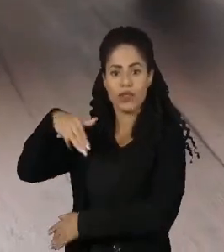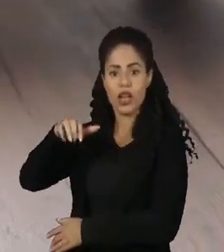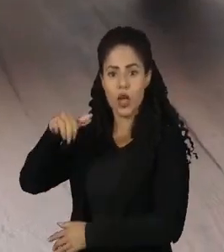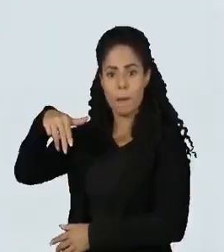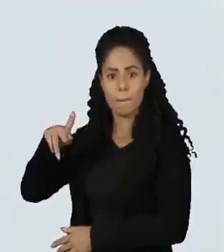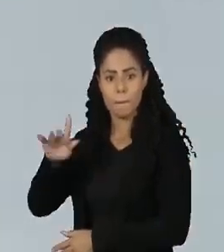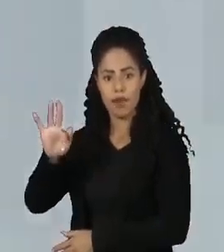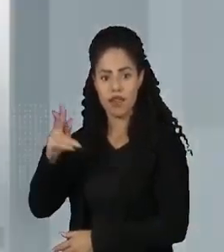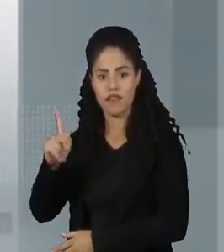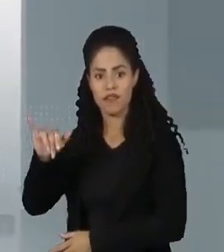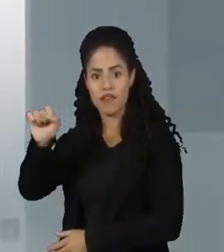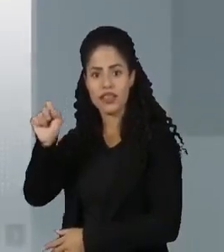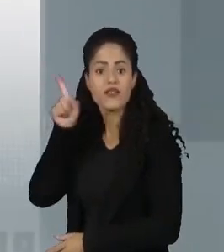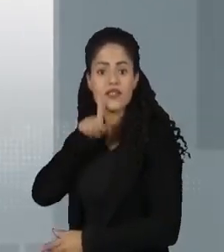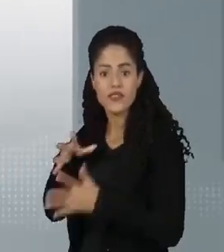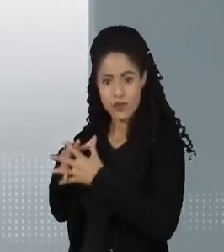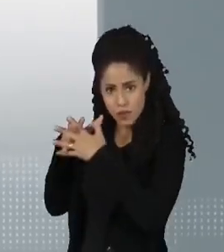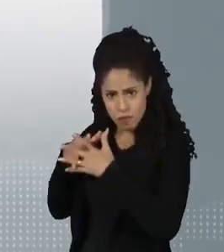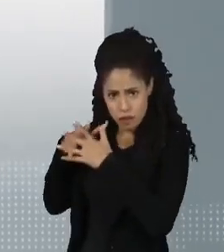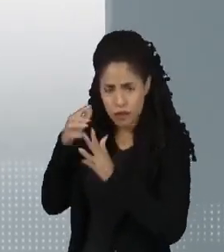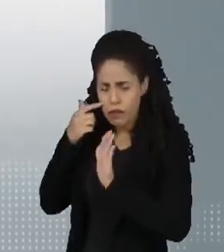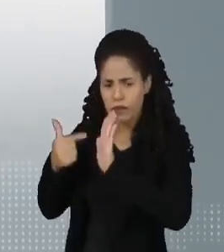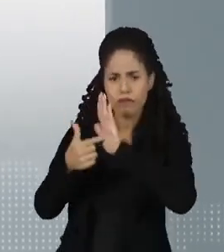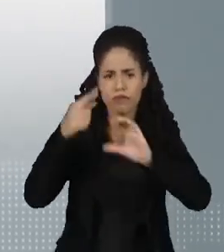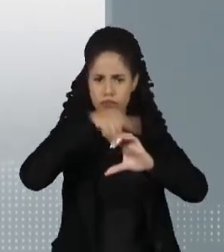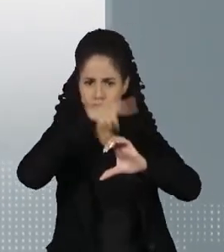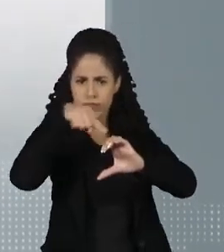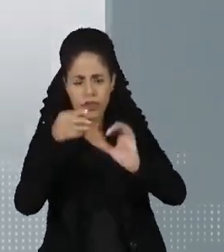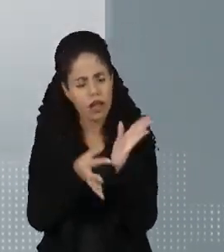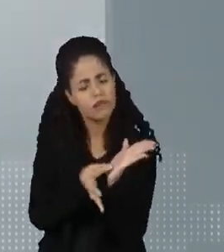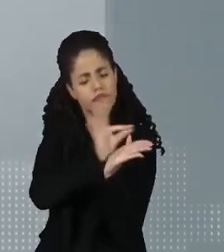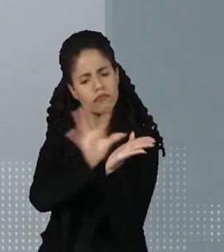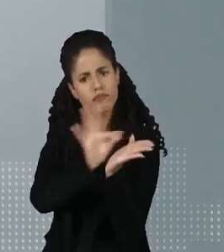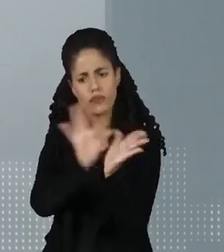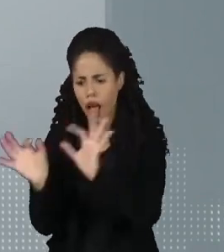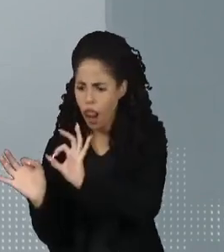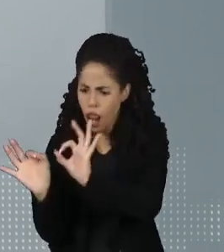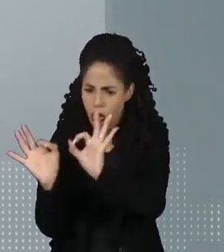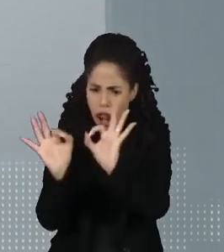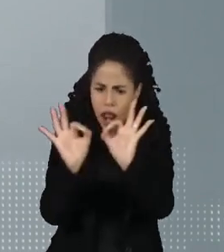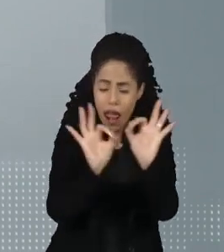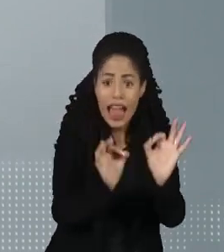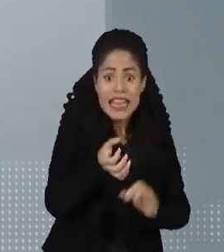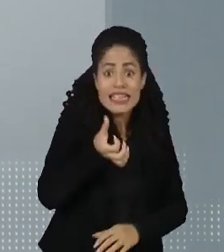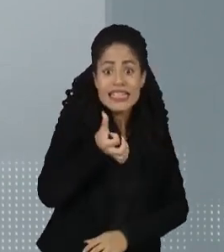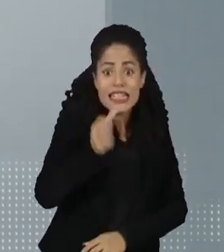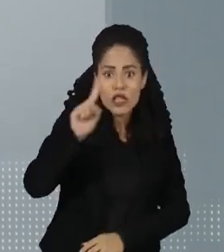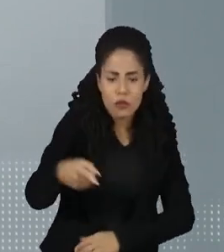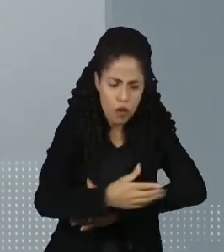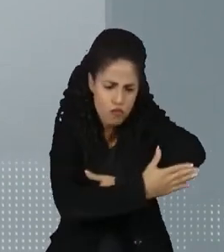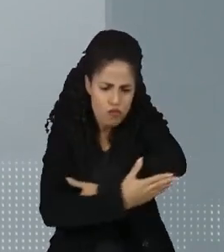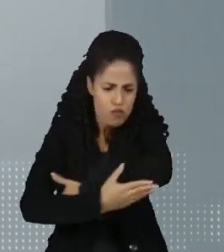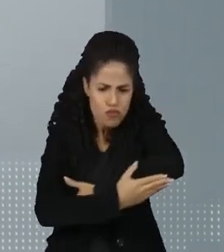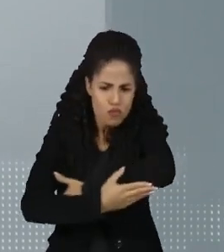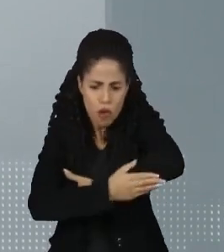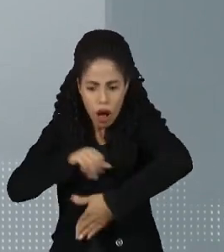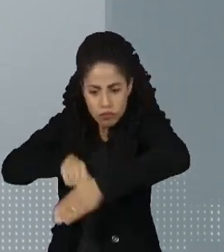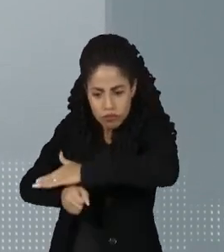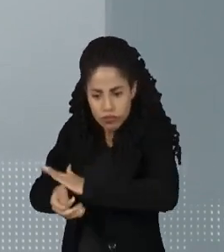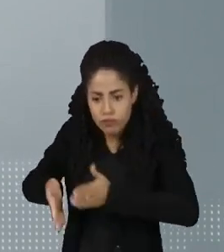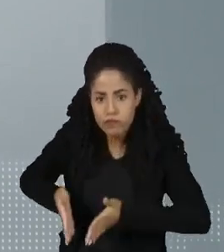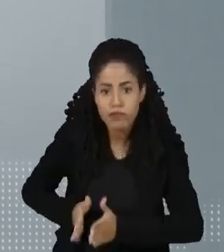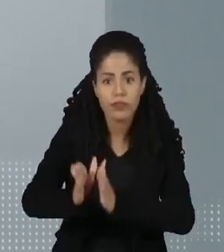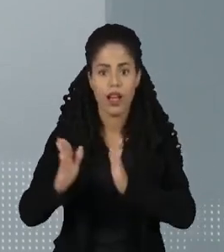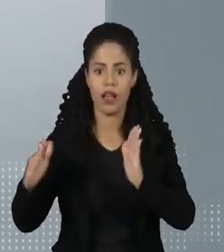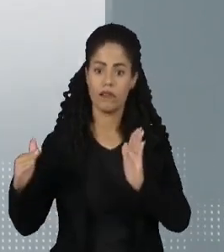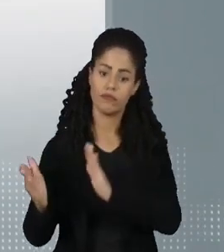Estados Unidos. A pesquisa, publicada na revista iScience, acompanhou quase 6 mil bebês do nascimento aos 2 anos de